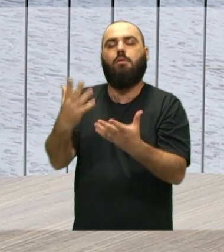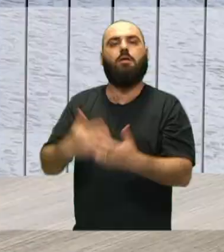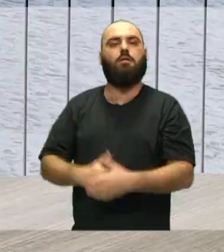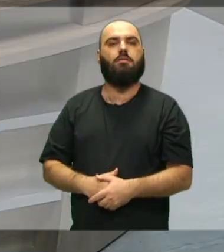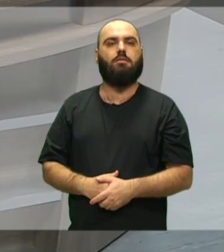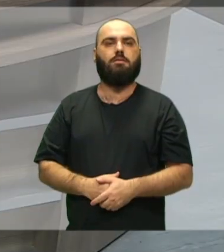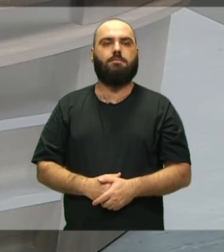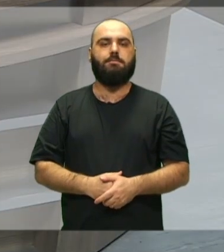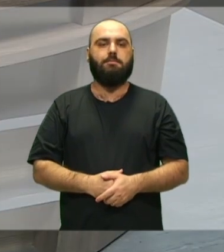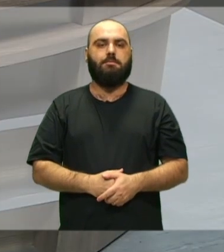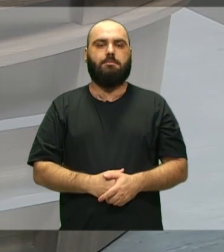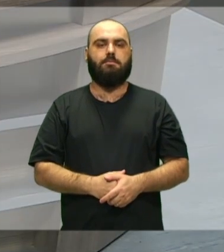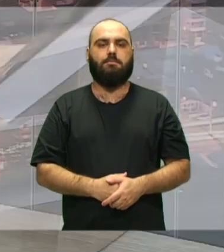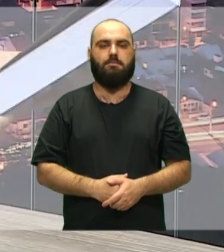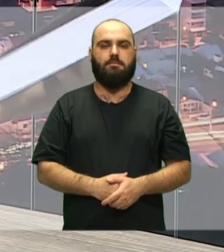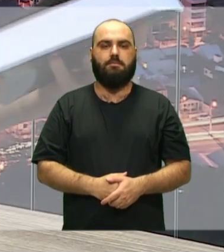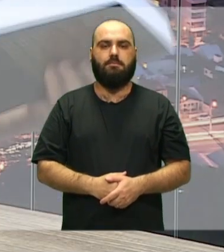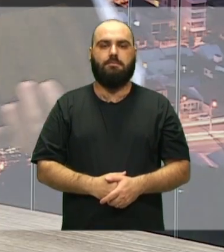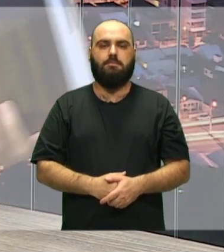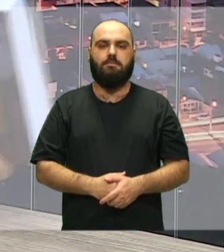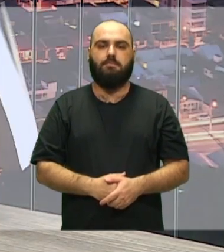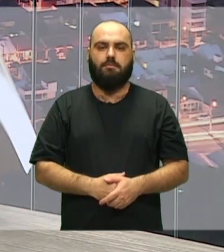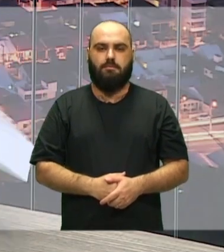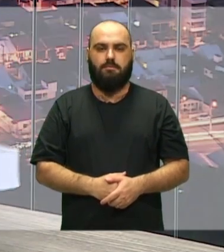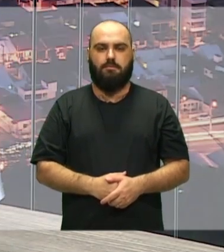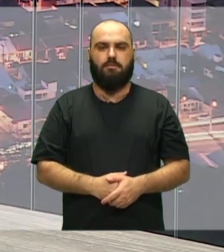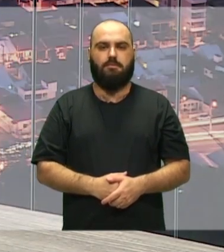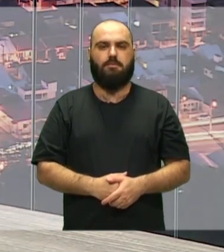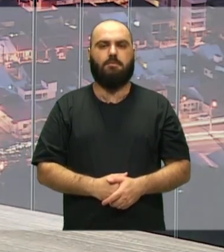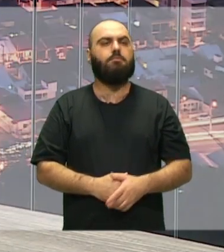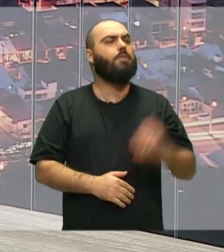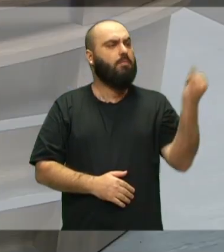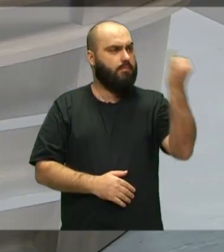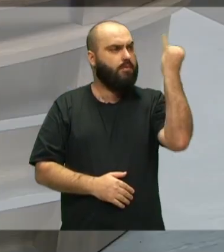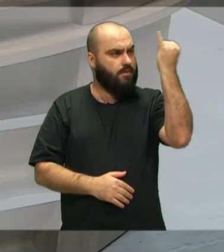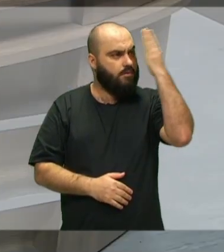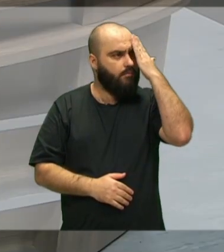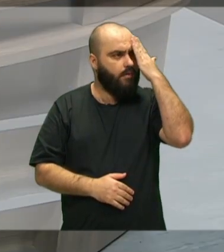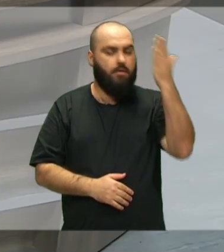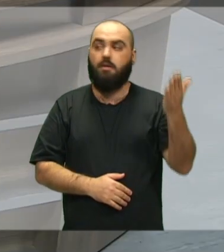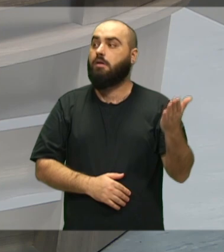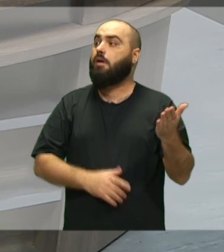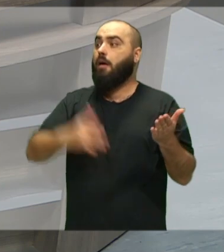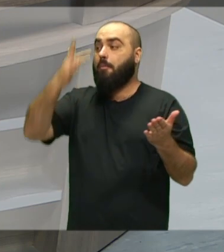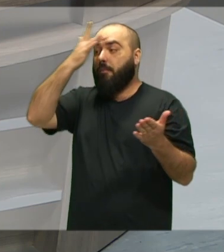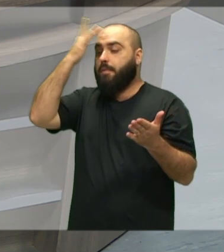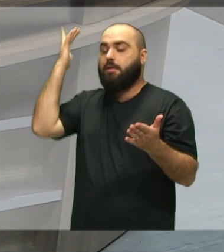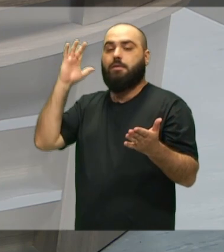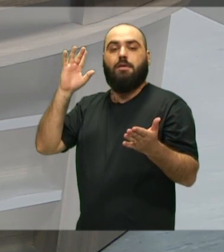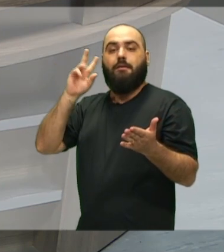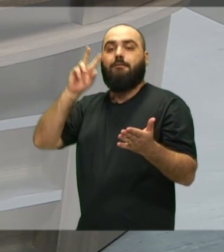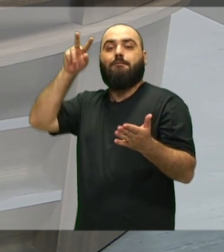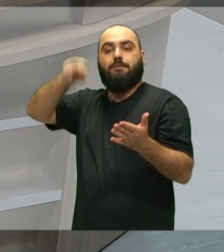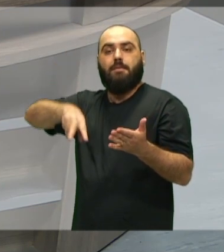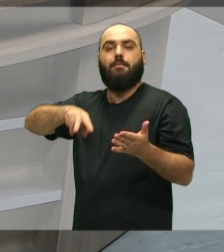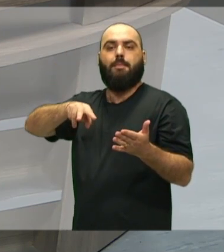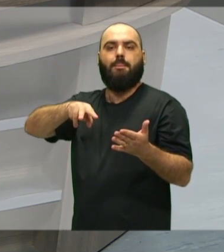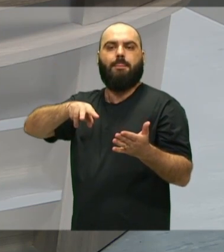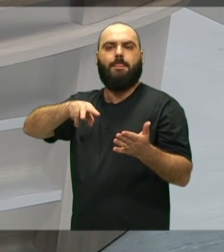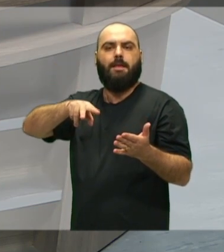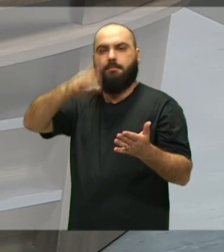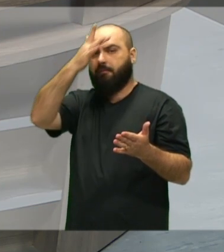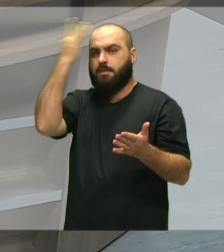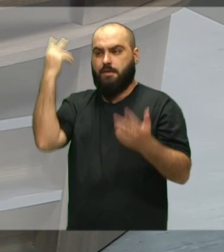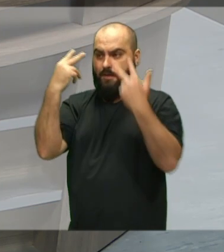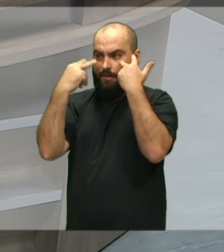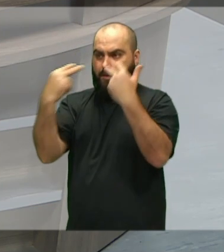né? Então, quando a pessoa tem... É importante saber. Quando a pessoa tem acesso ao serviço público, e eu aposto que muita gente que está vendo a